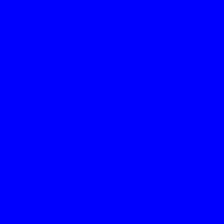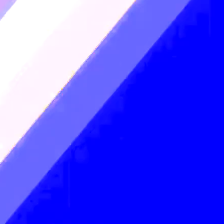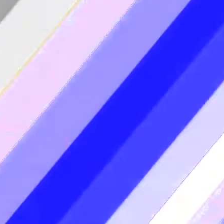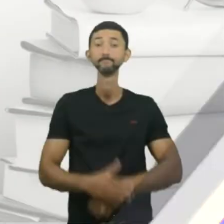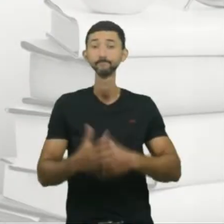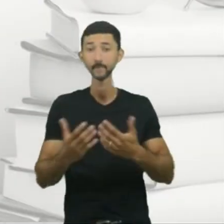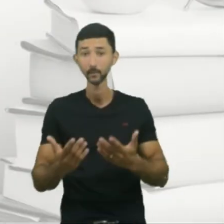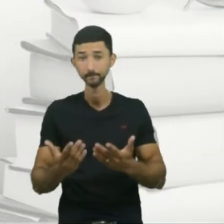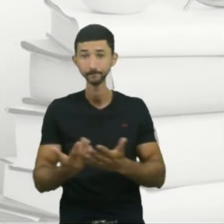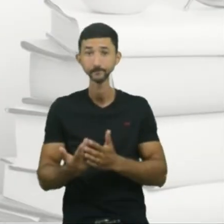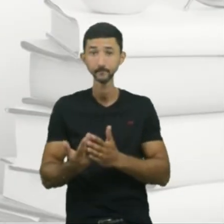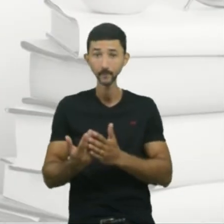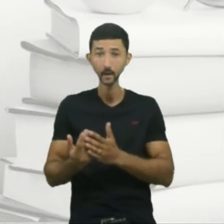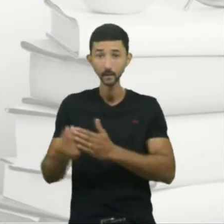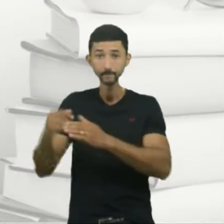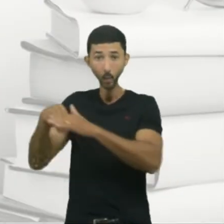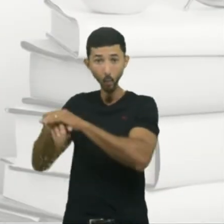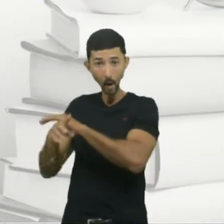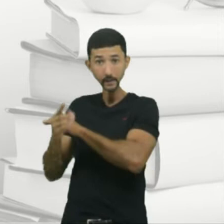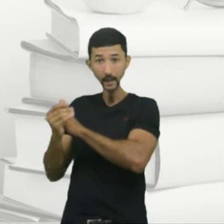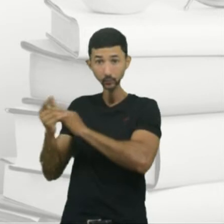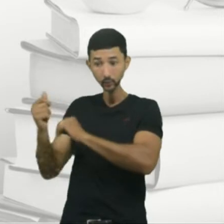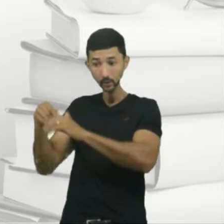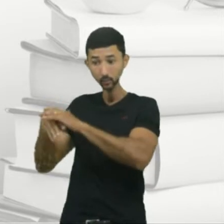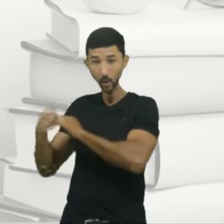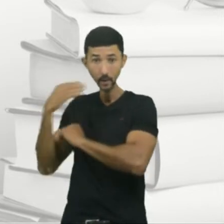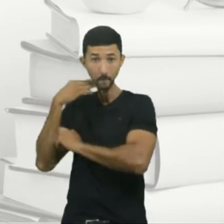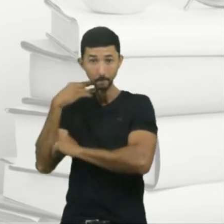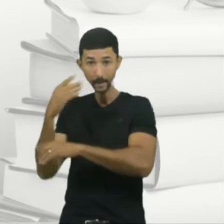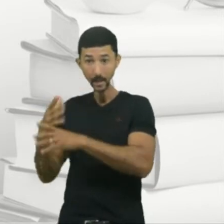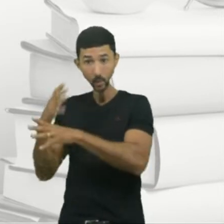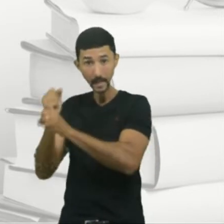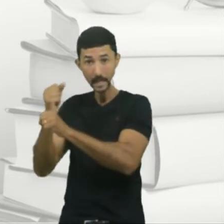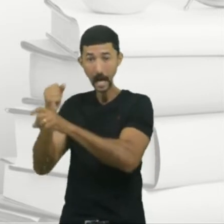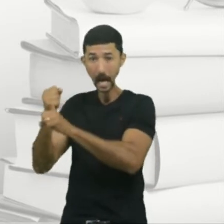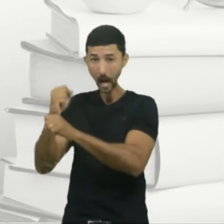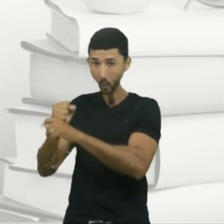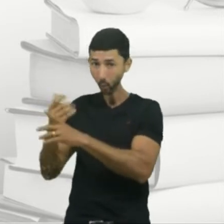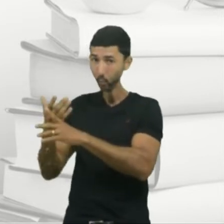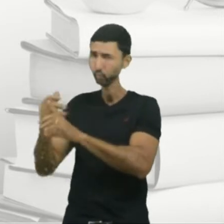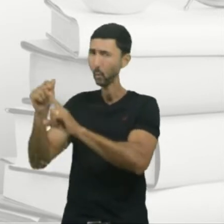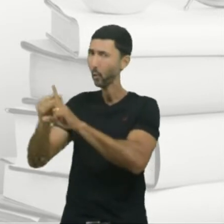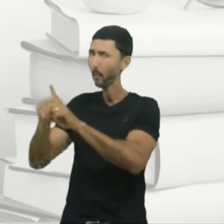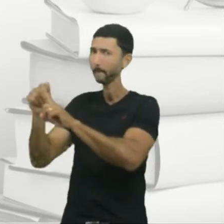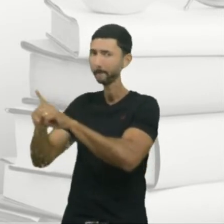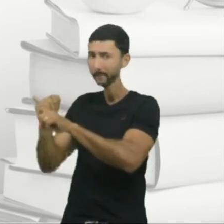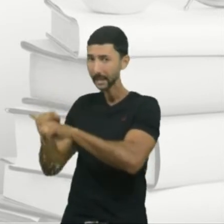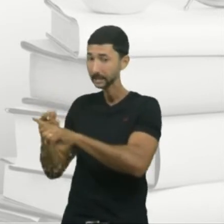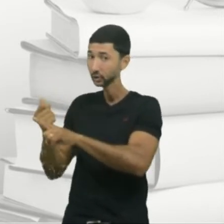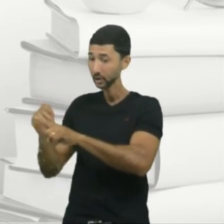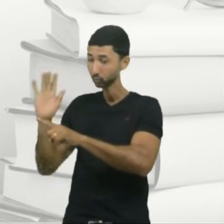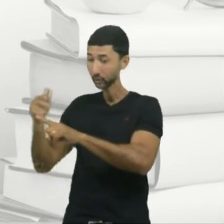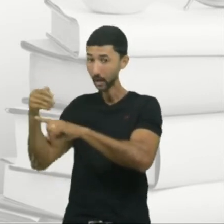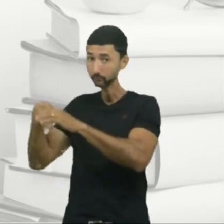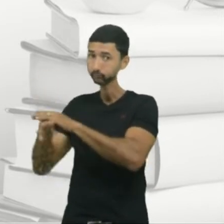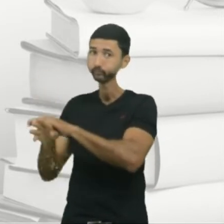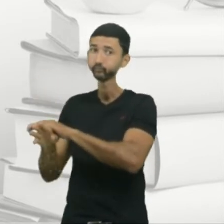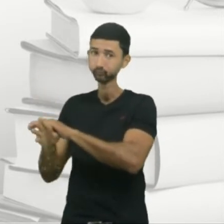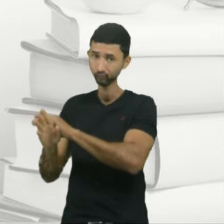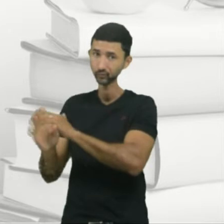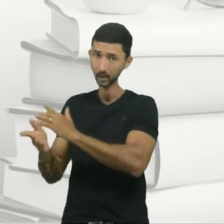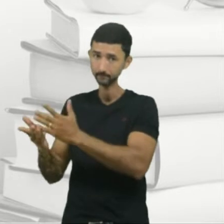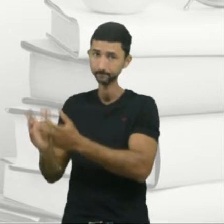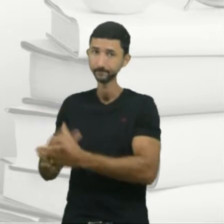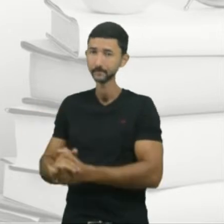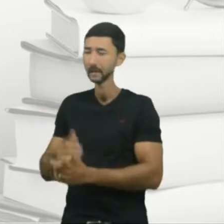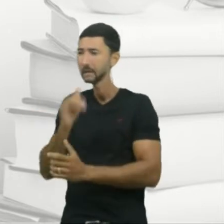tela. Esse rendimento que eu falei para vocês, ele é calculado mensalmente sobre o dinheiro que está na conta poupança.